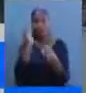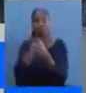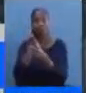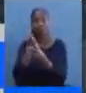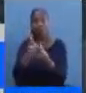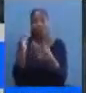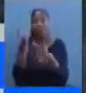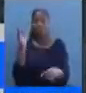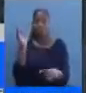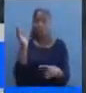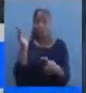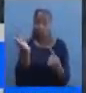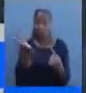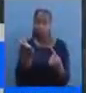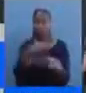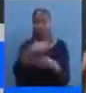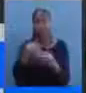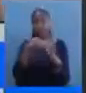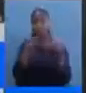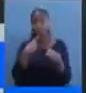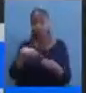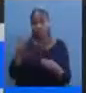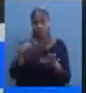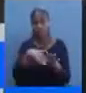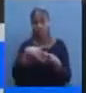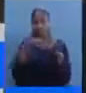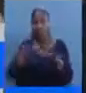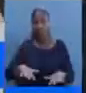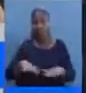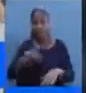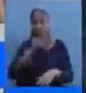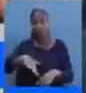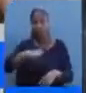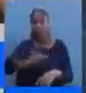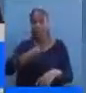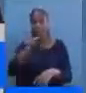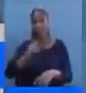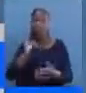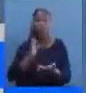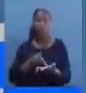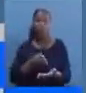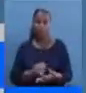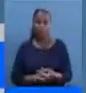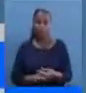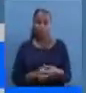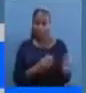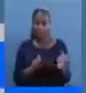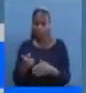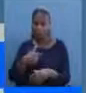disciplinares que envolvem dezenas de arguidos que participaram na greve da Polícia Nacional em dezembro último. E da nossa parte, em relação a